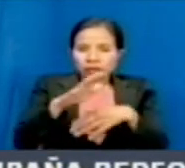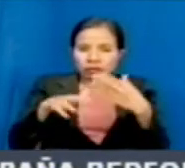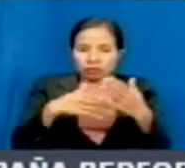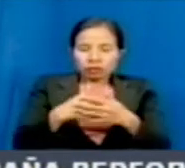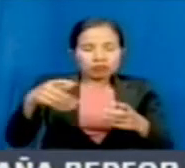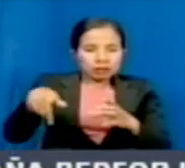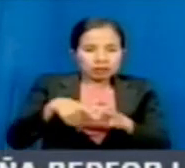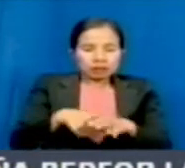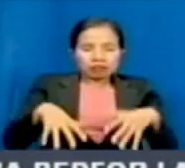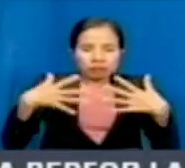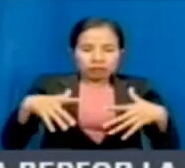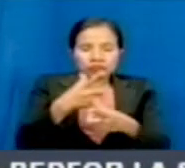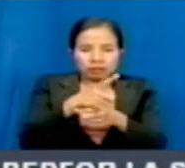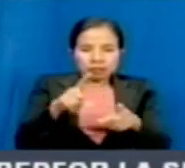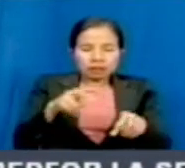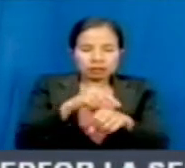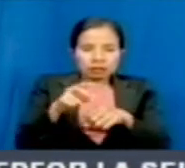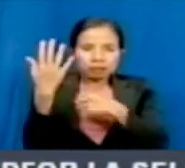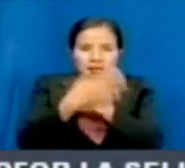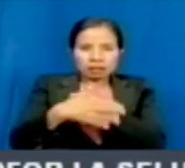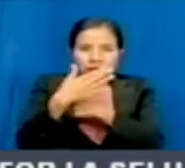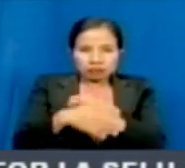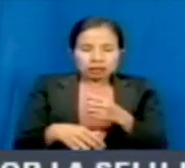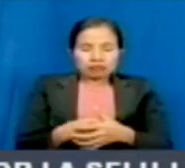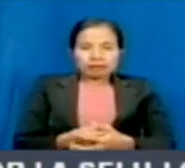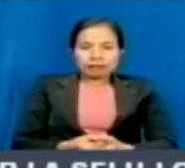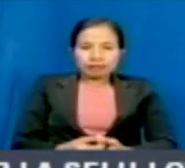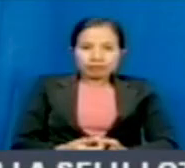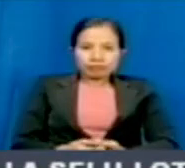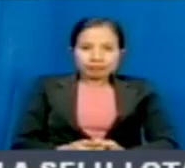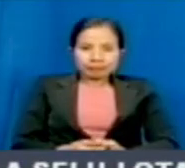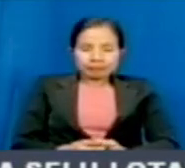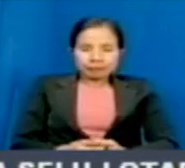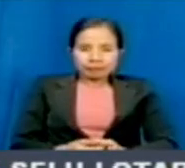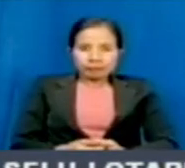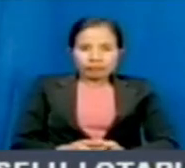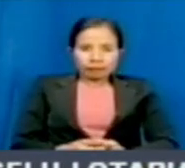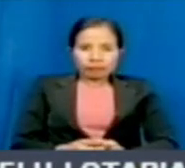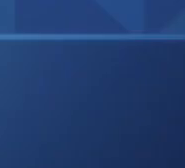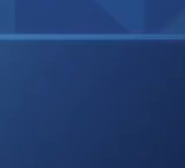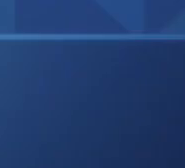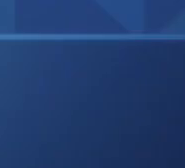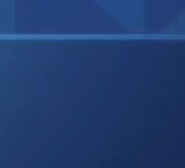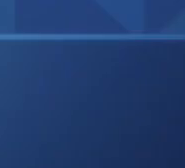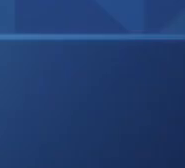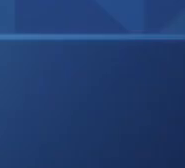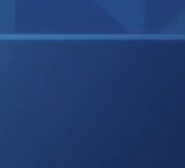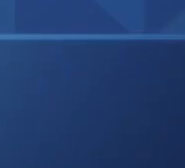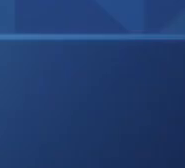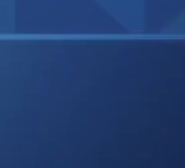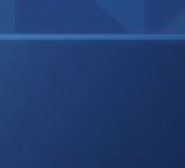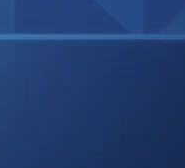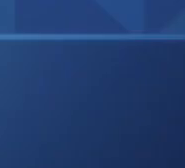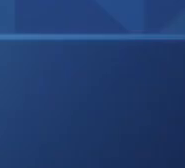nebehola parte e a luta libertação ba pátria. Gracilda Oliveira, Jerônimo Mauno, RTL.